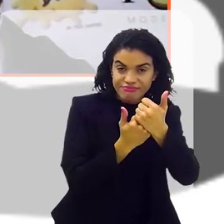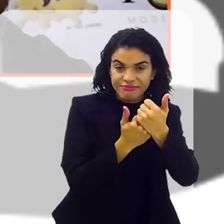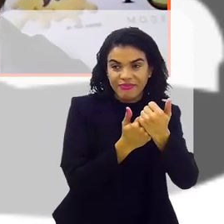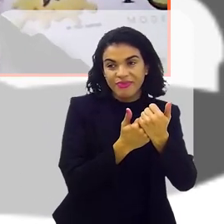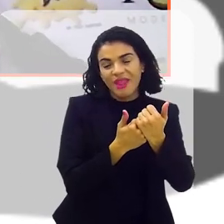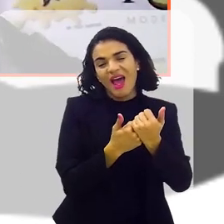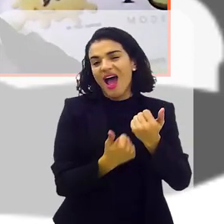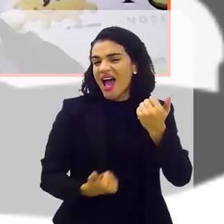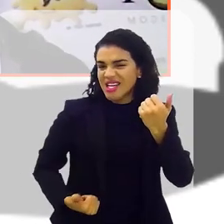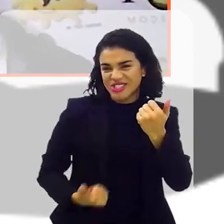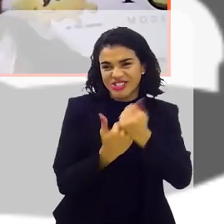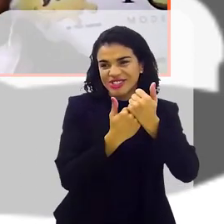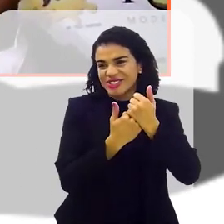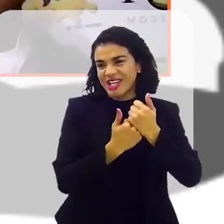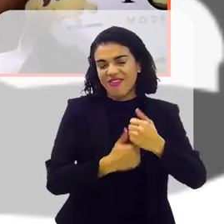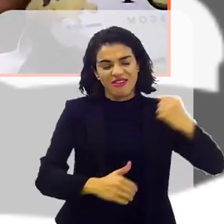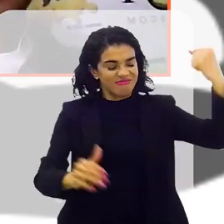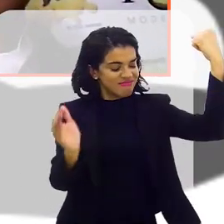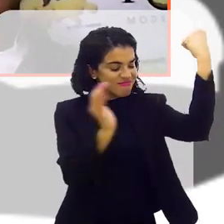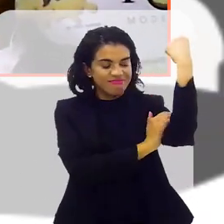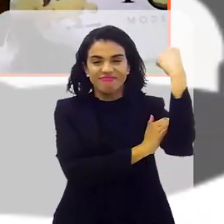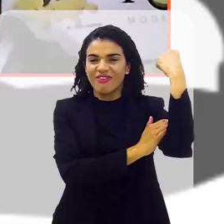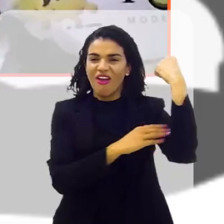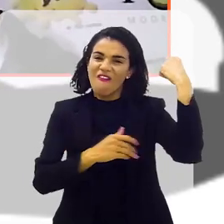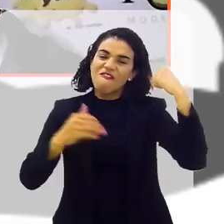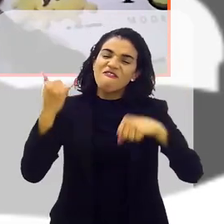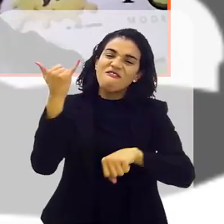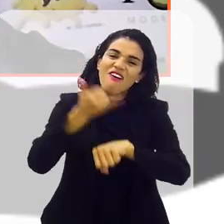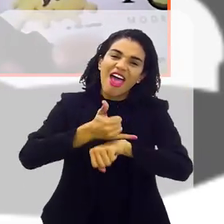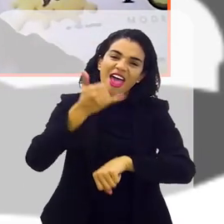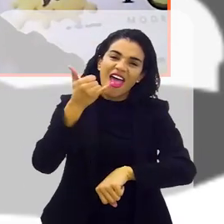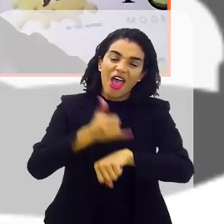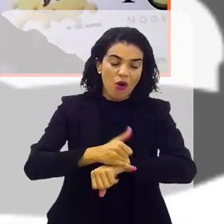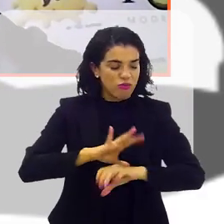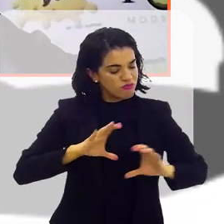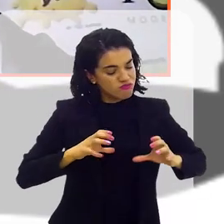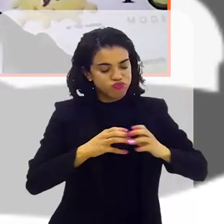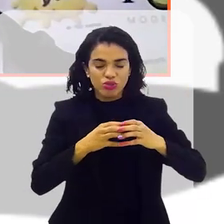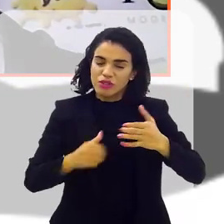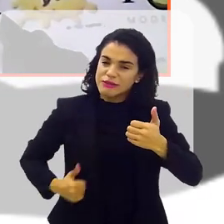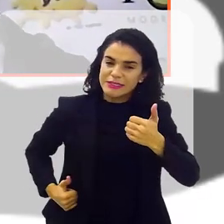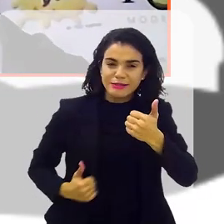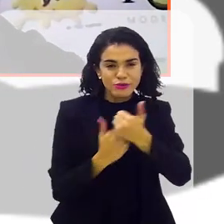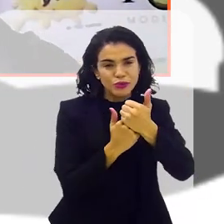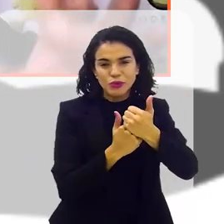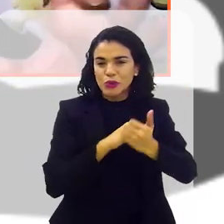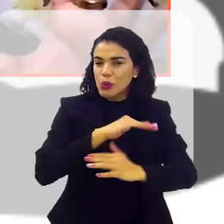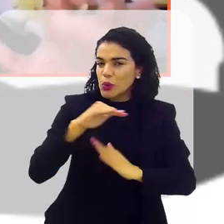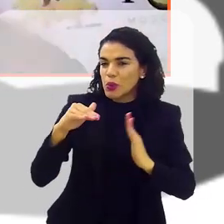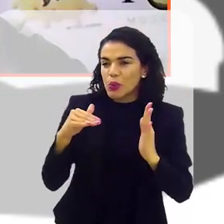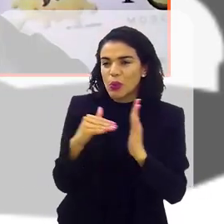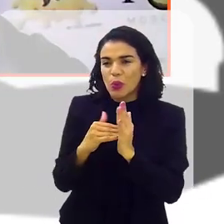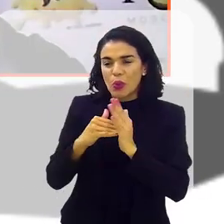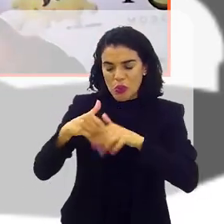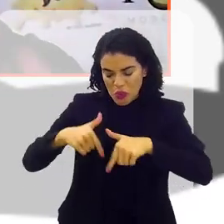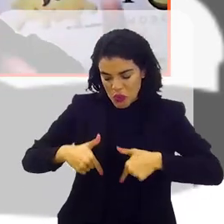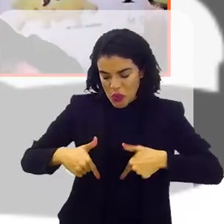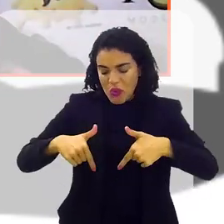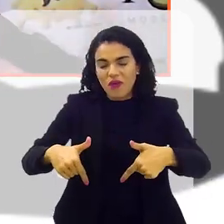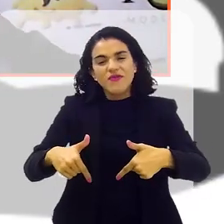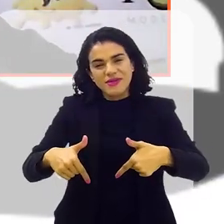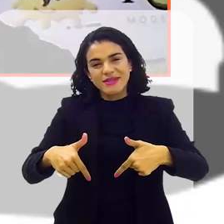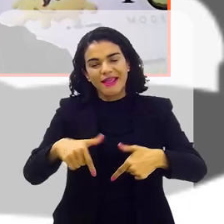Staff para isso eu estava até braço de ferro eles estão comigo em todo tudo que eu